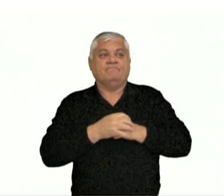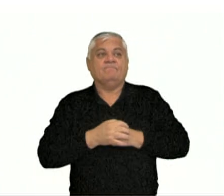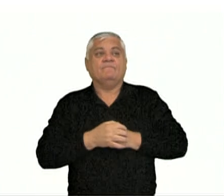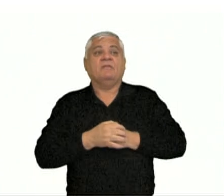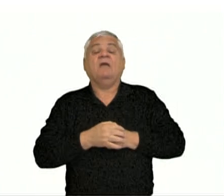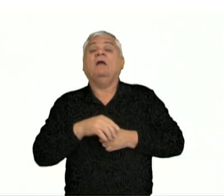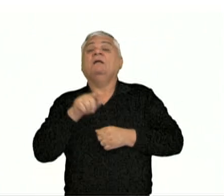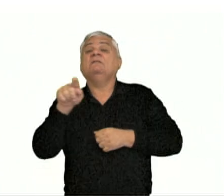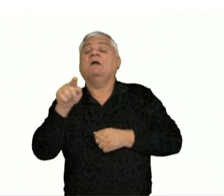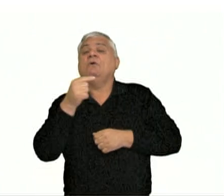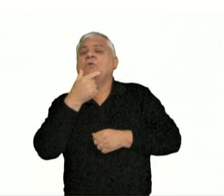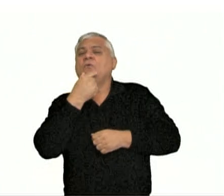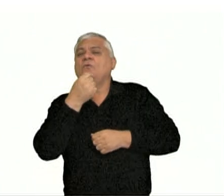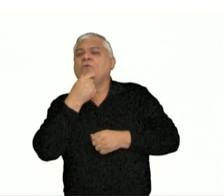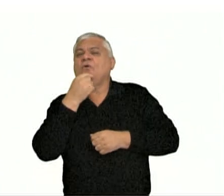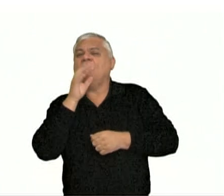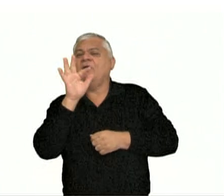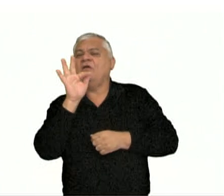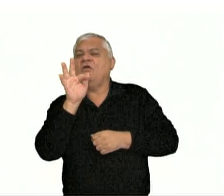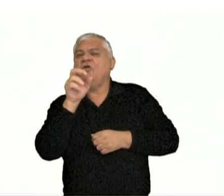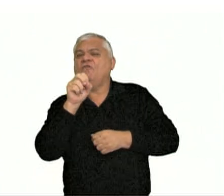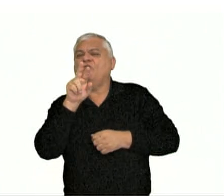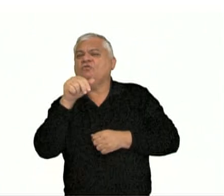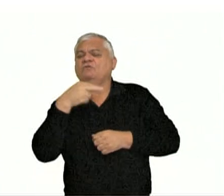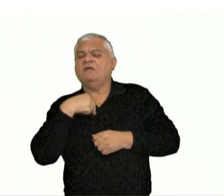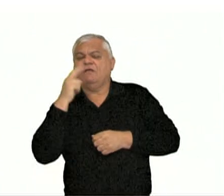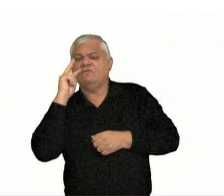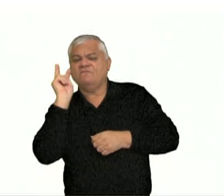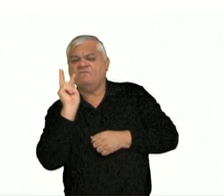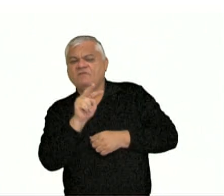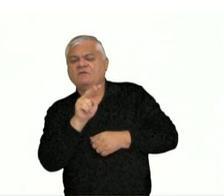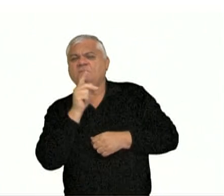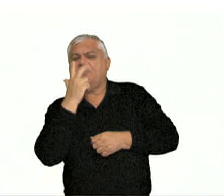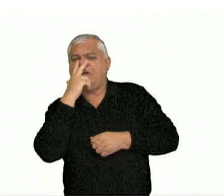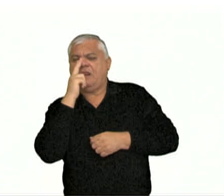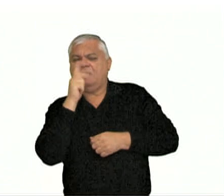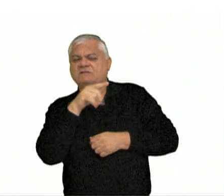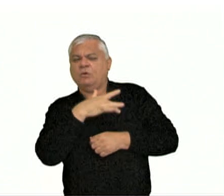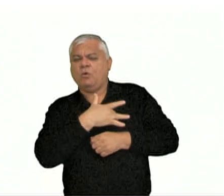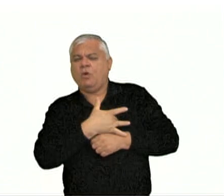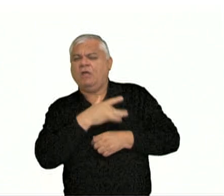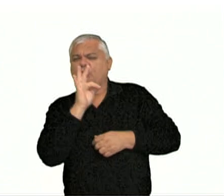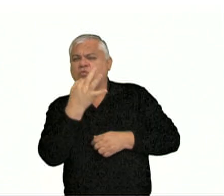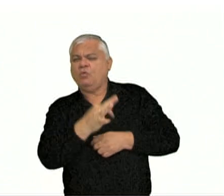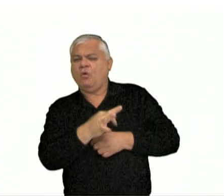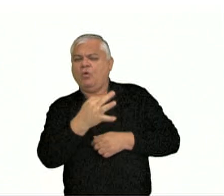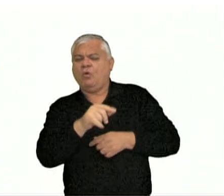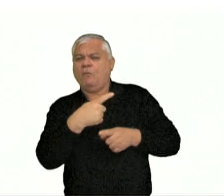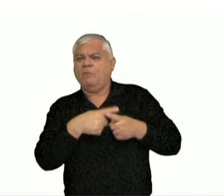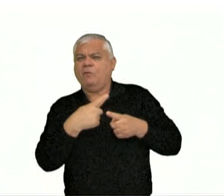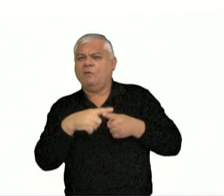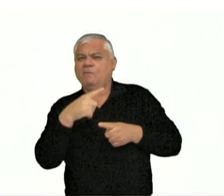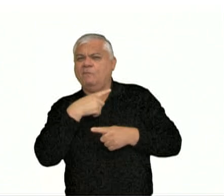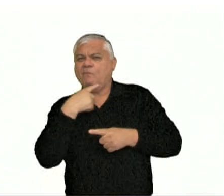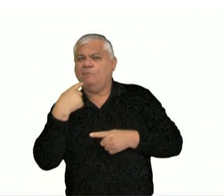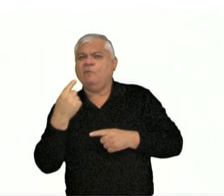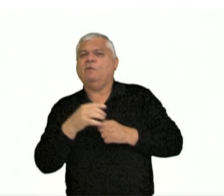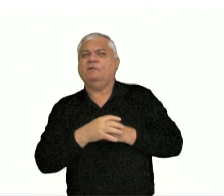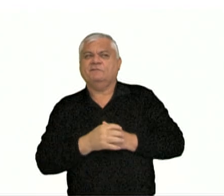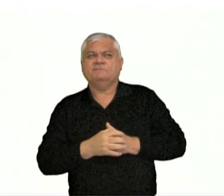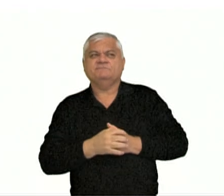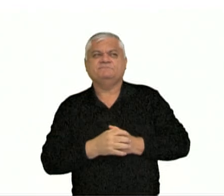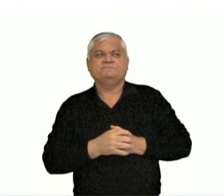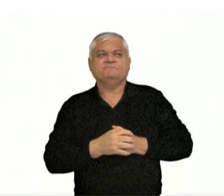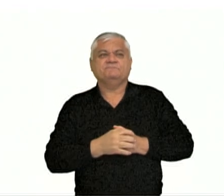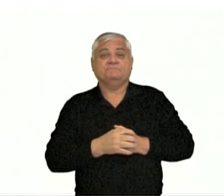ficara, saboreou tranquilo essa explosão de dor moral que foi longa, muito longa, deliciosamente longa.